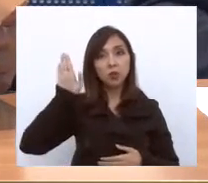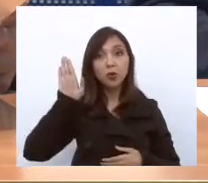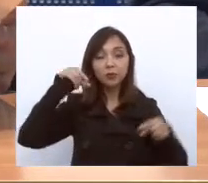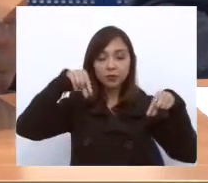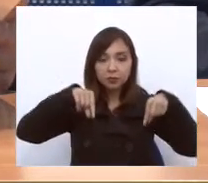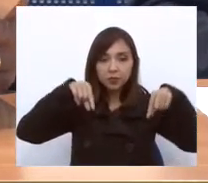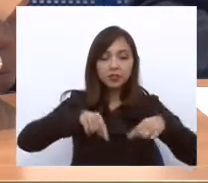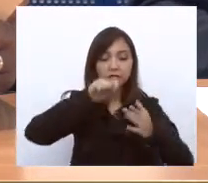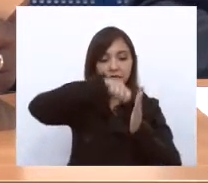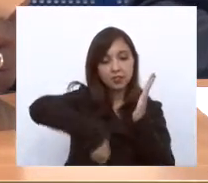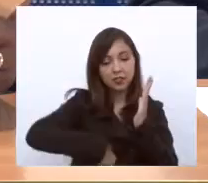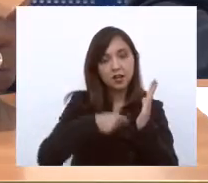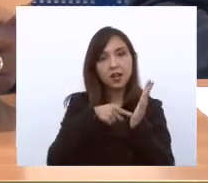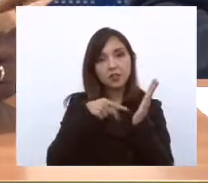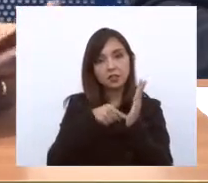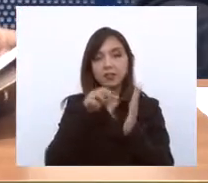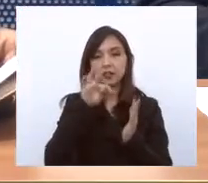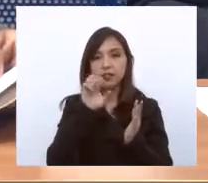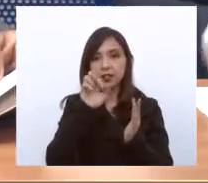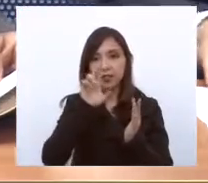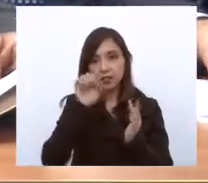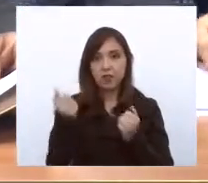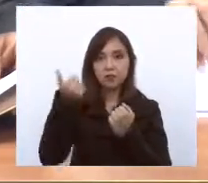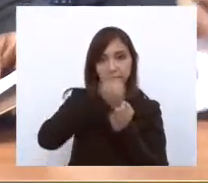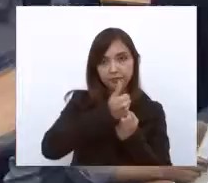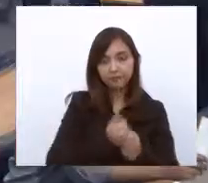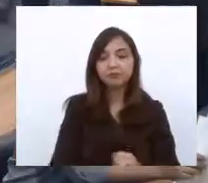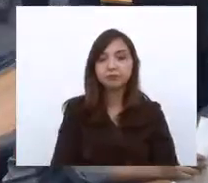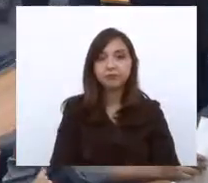regimental e assinar o termo de posse.